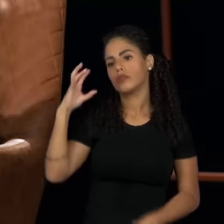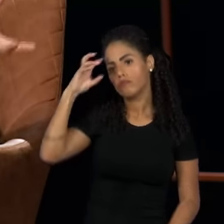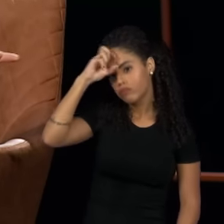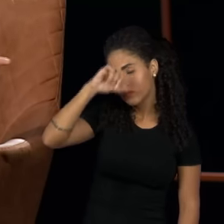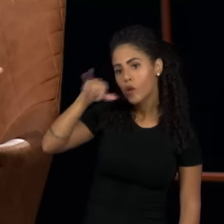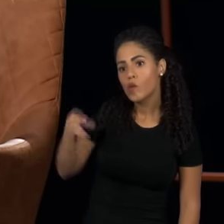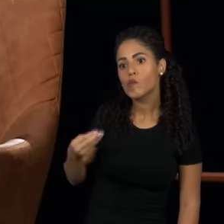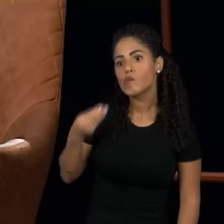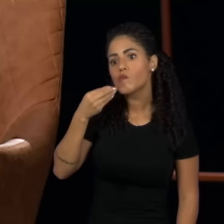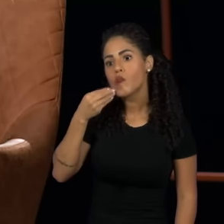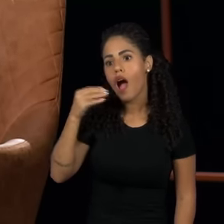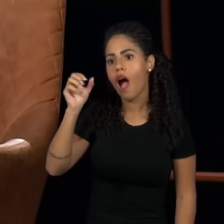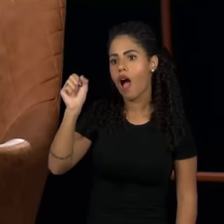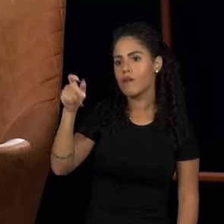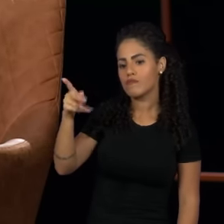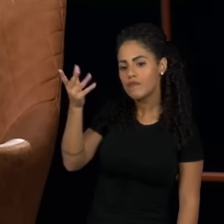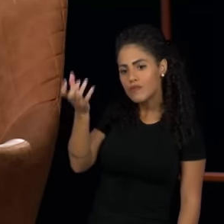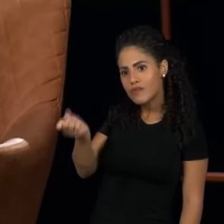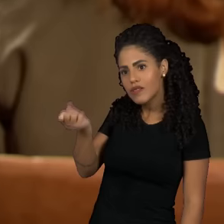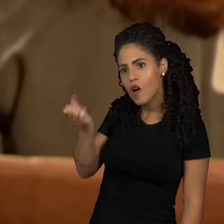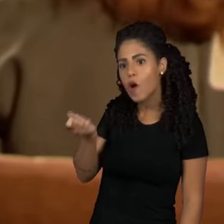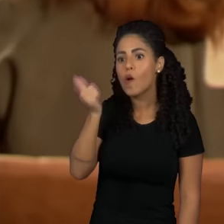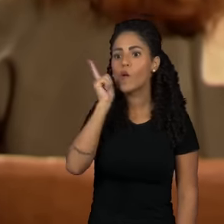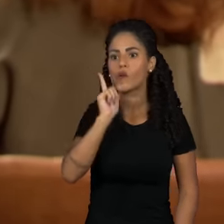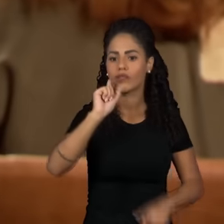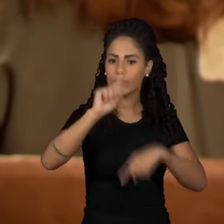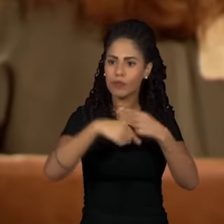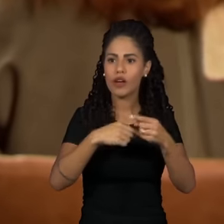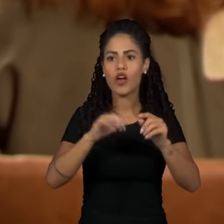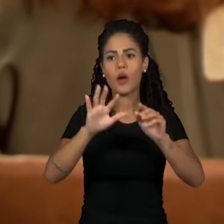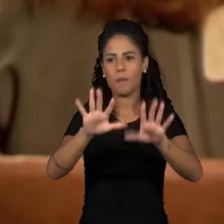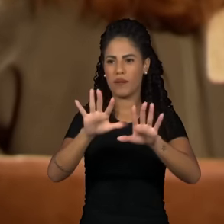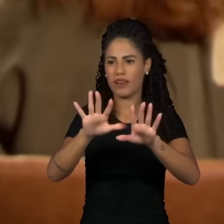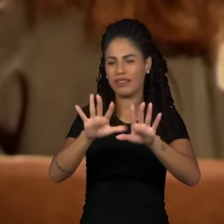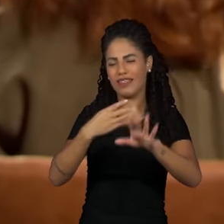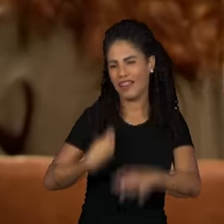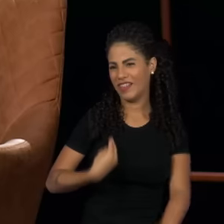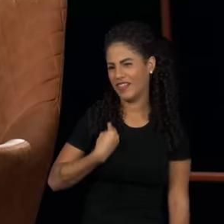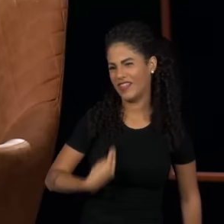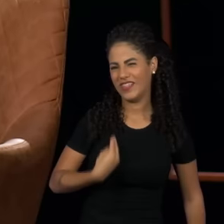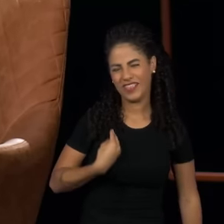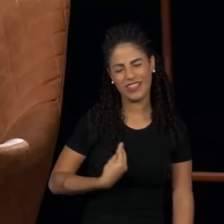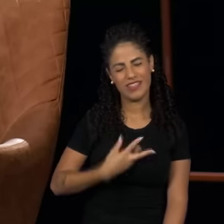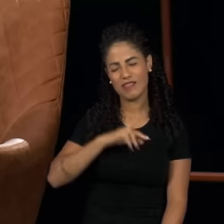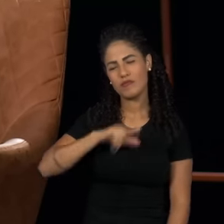os sonhos dela estariam realizados. Assim ela pensou, só que a vida não é como a gente planeja.